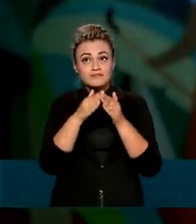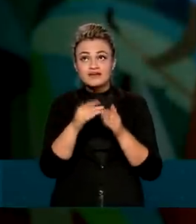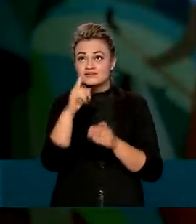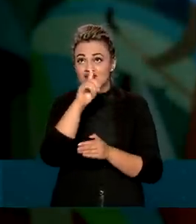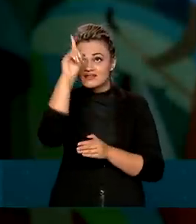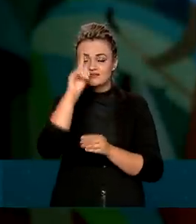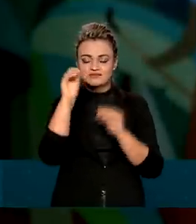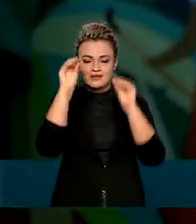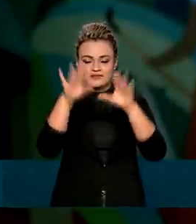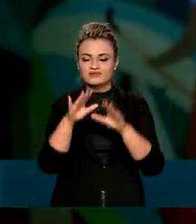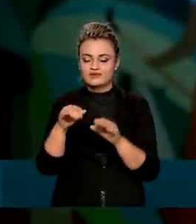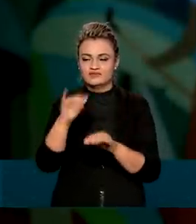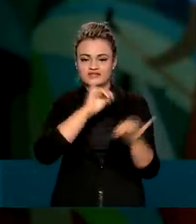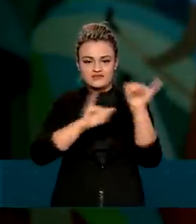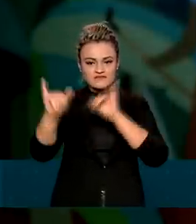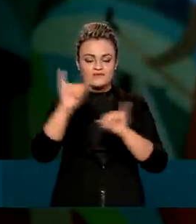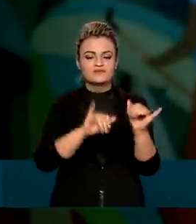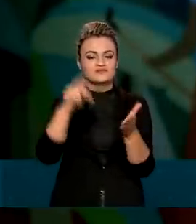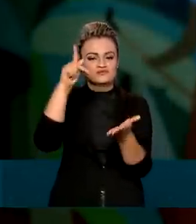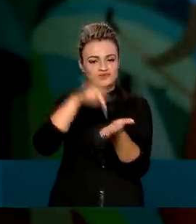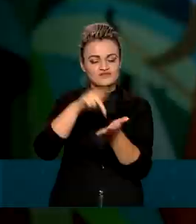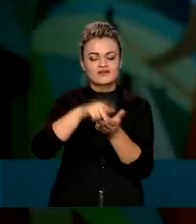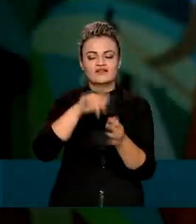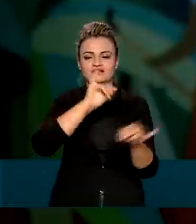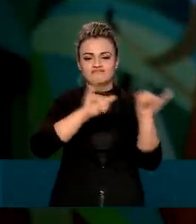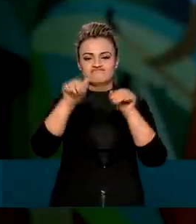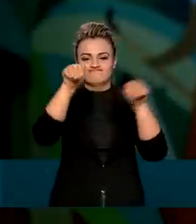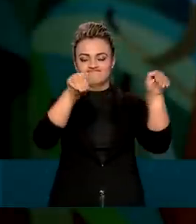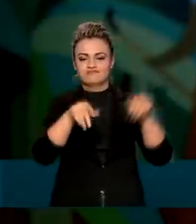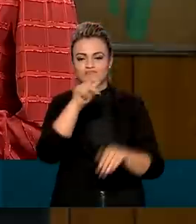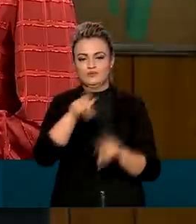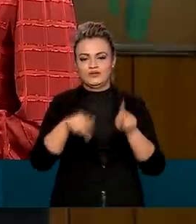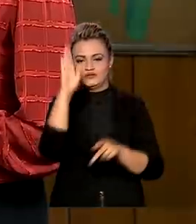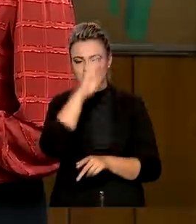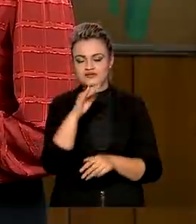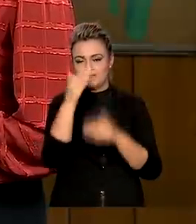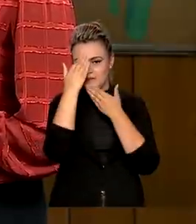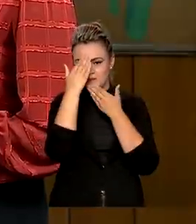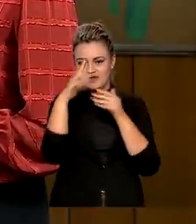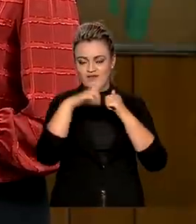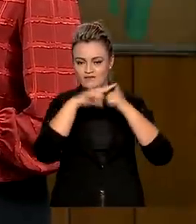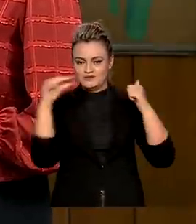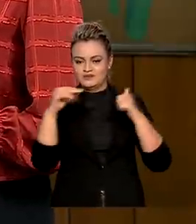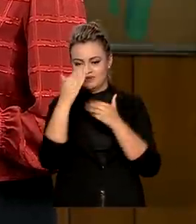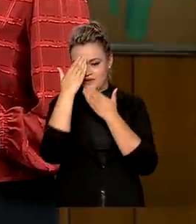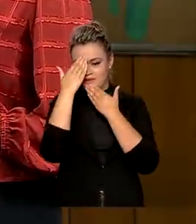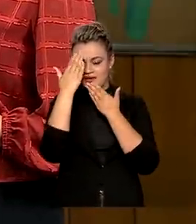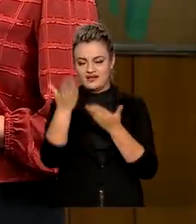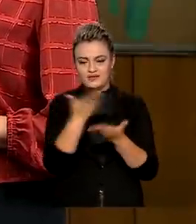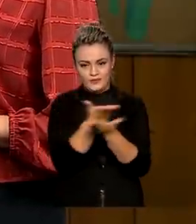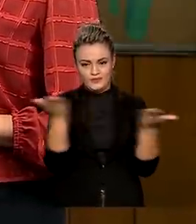vocês para levar informação de verdade a toda a população brasileira muito obrigado a voz do Brasil Muito obrigado a todos servidores